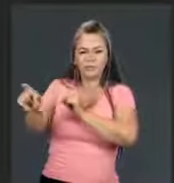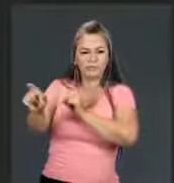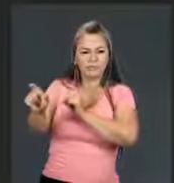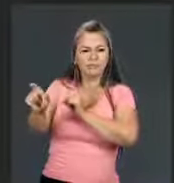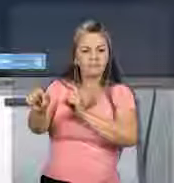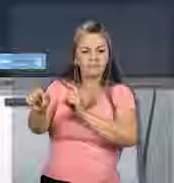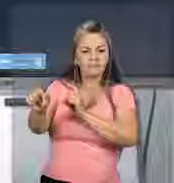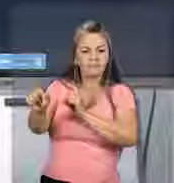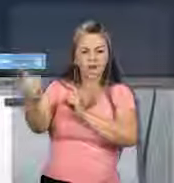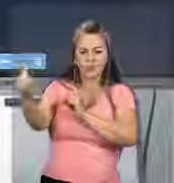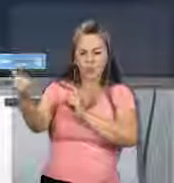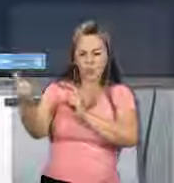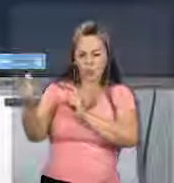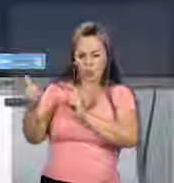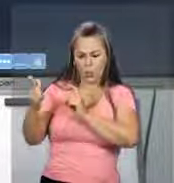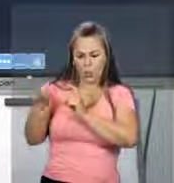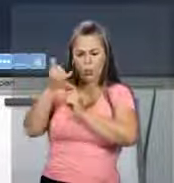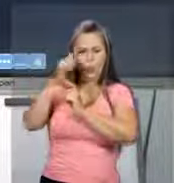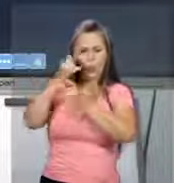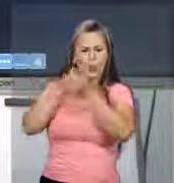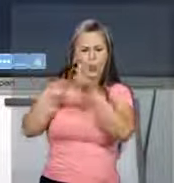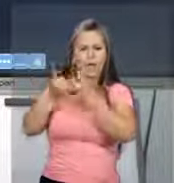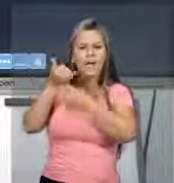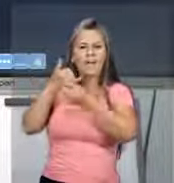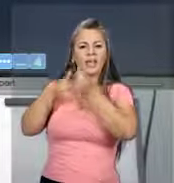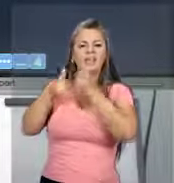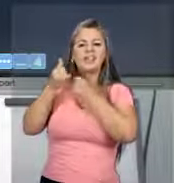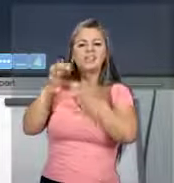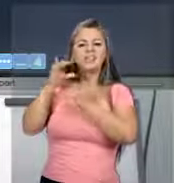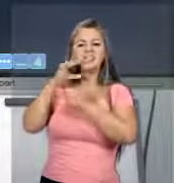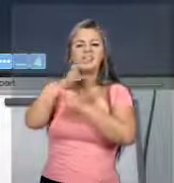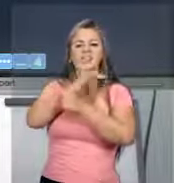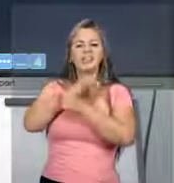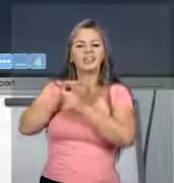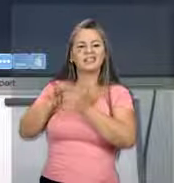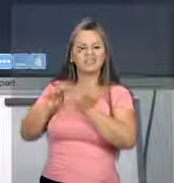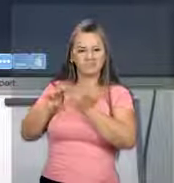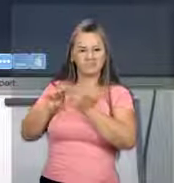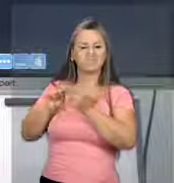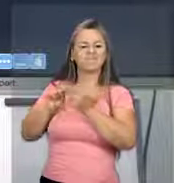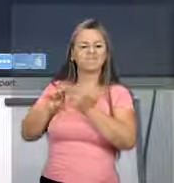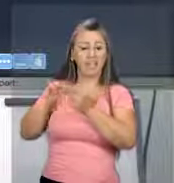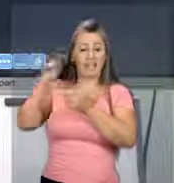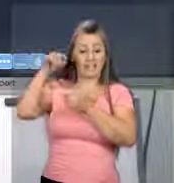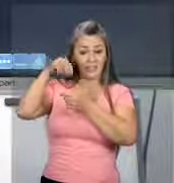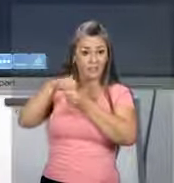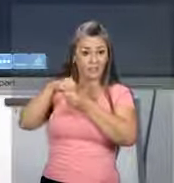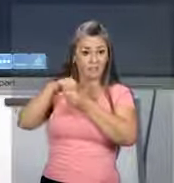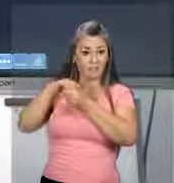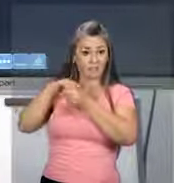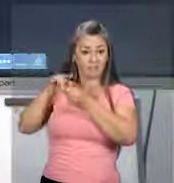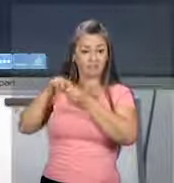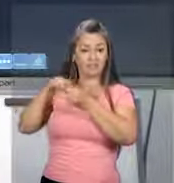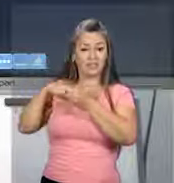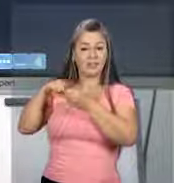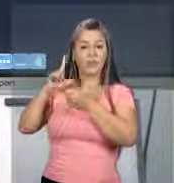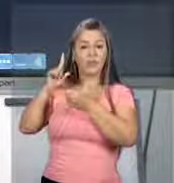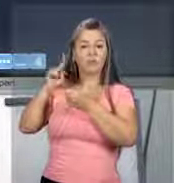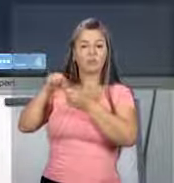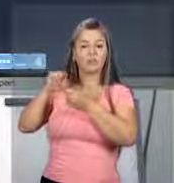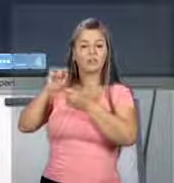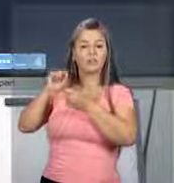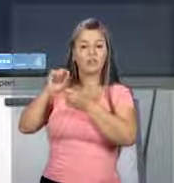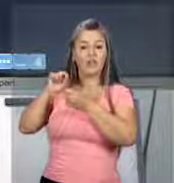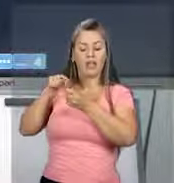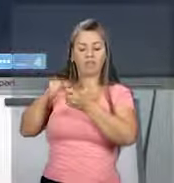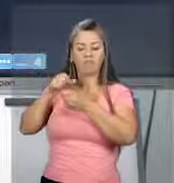integralmente a energia elétrica em energia térmica. Nos resistores, a função